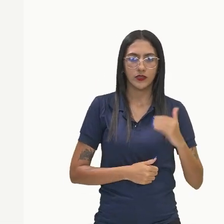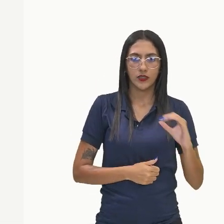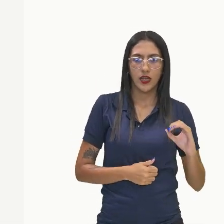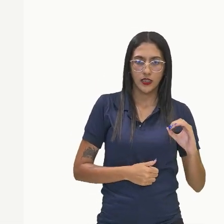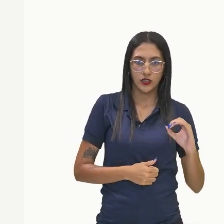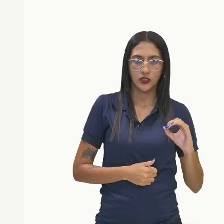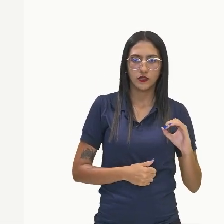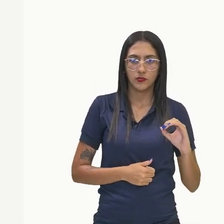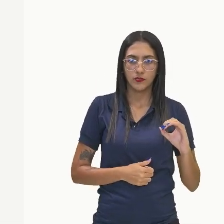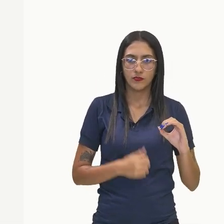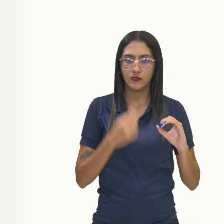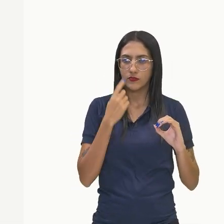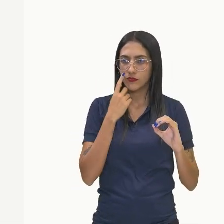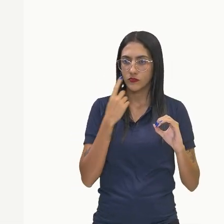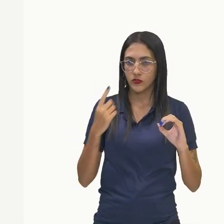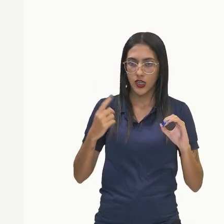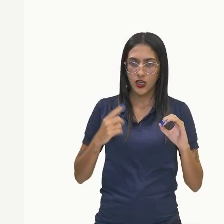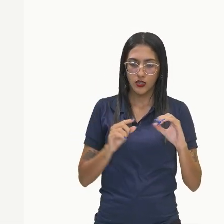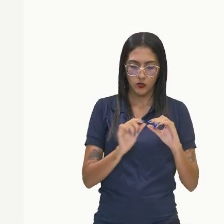é 0, ou seja,